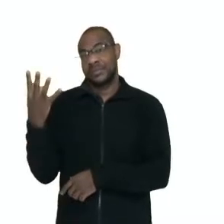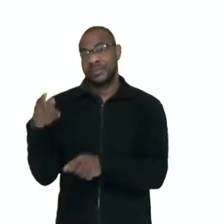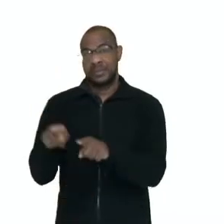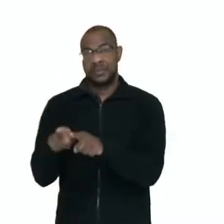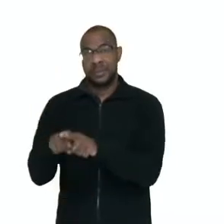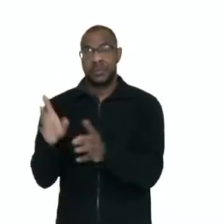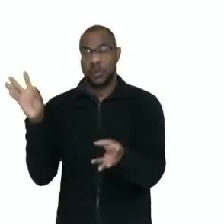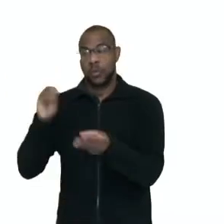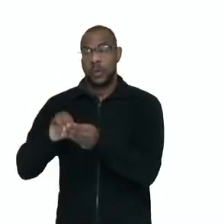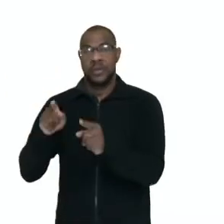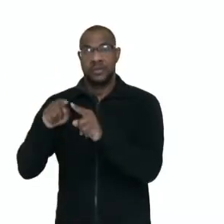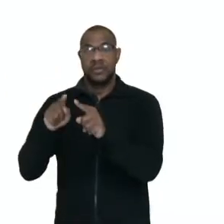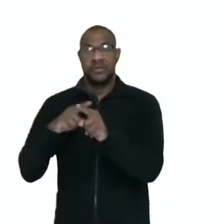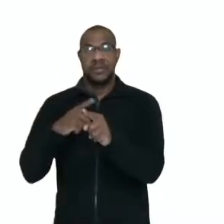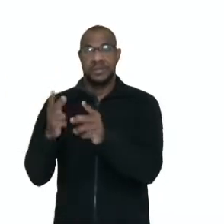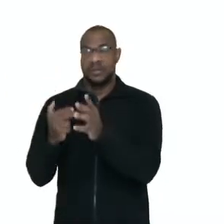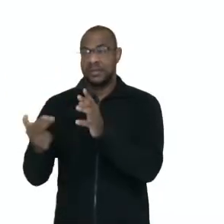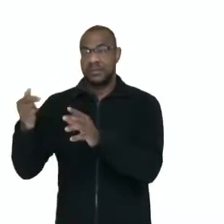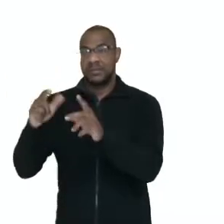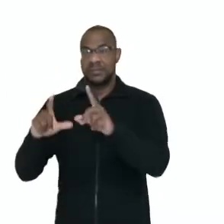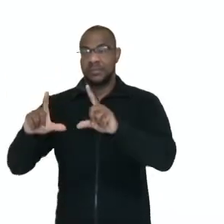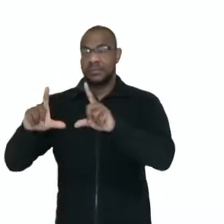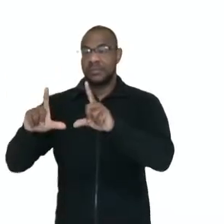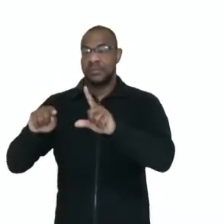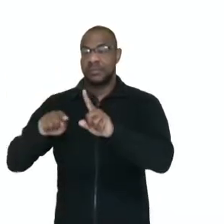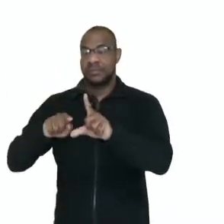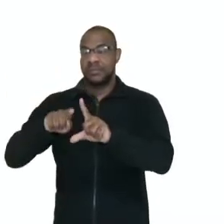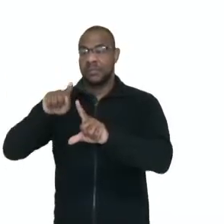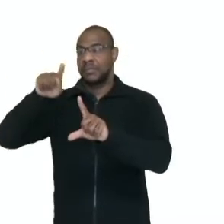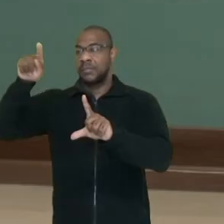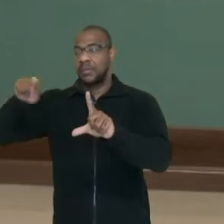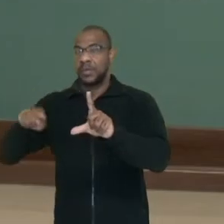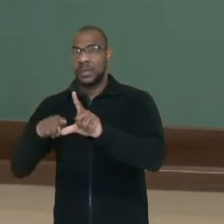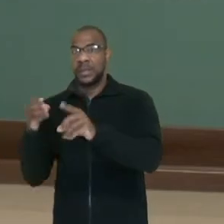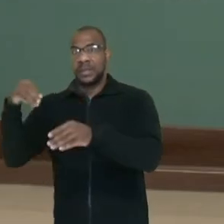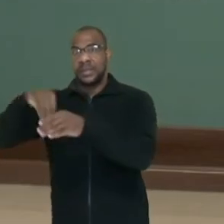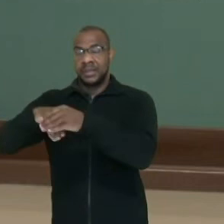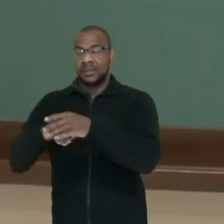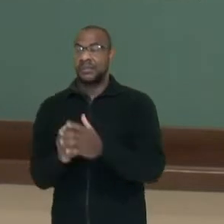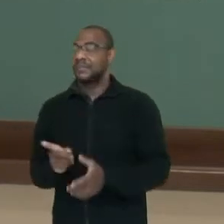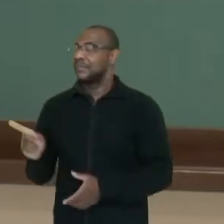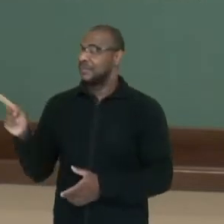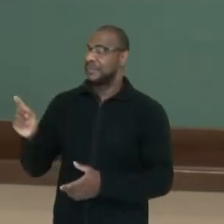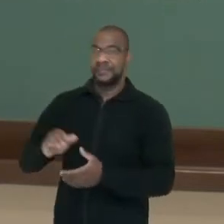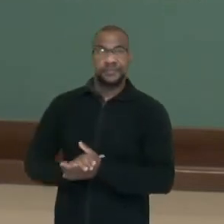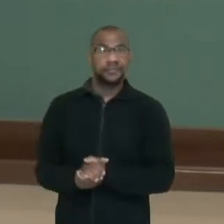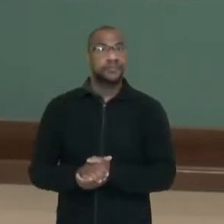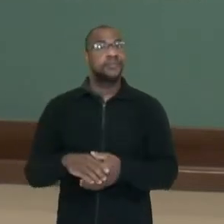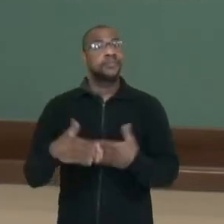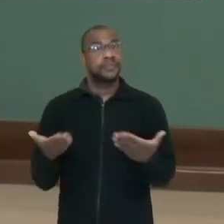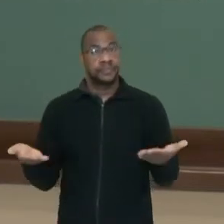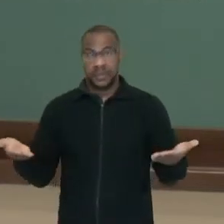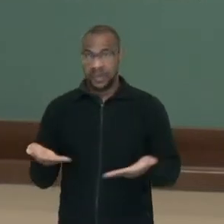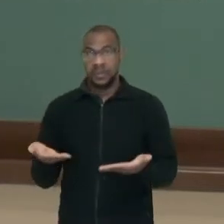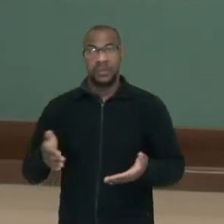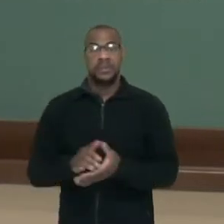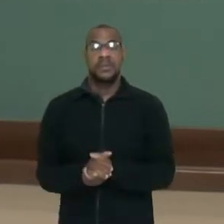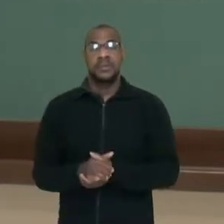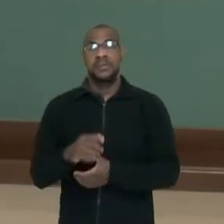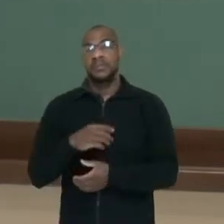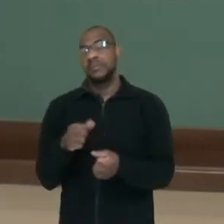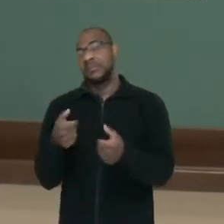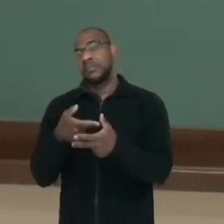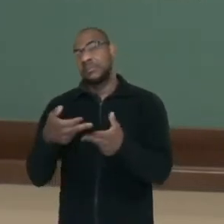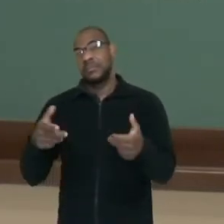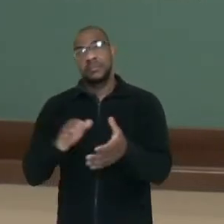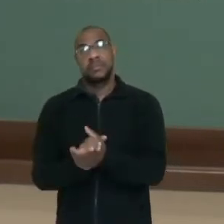congruentes. Eu vou ter o desenho de um quadrado inscrito lá dentro, certo? E agora vamos para os elementos do